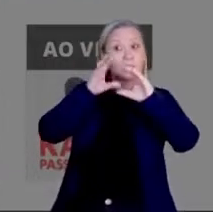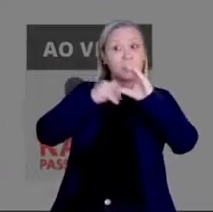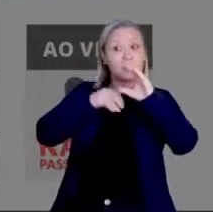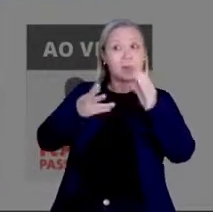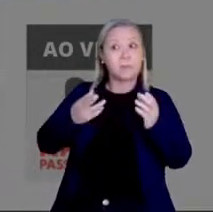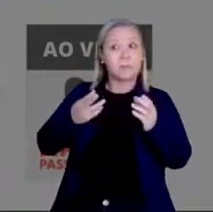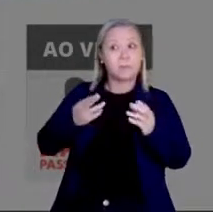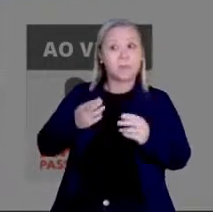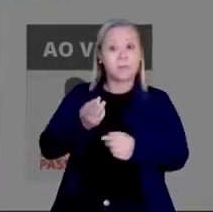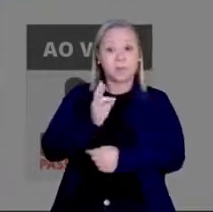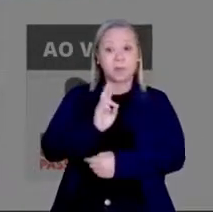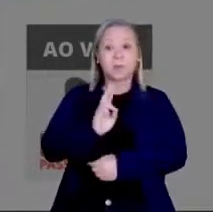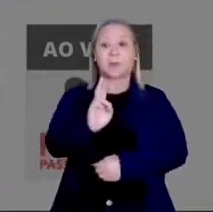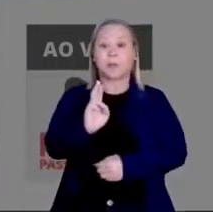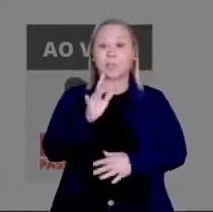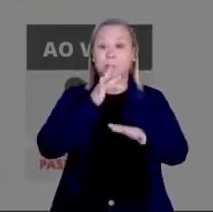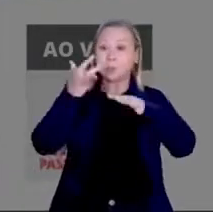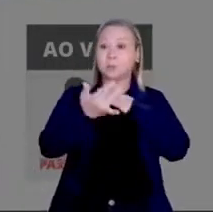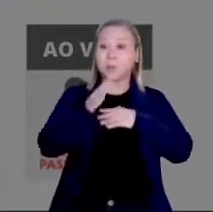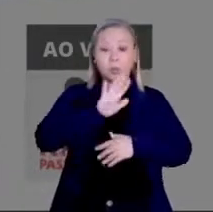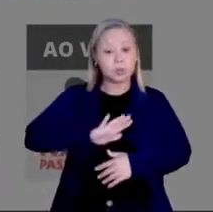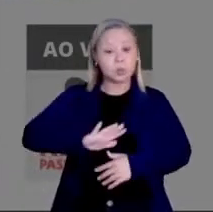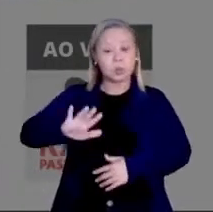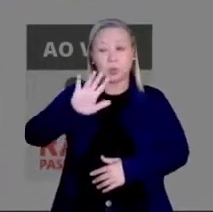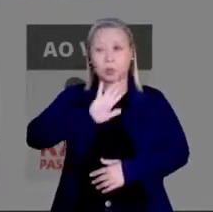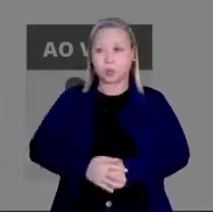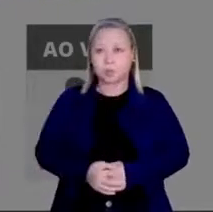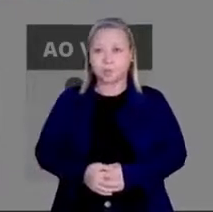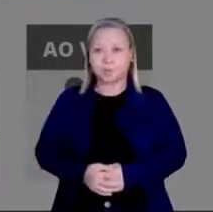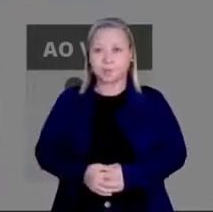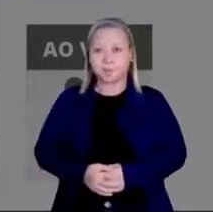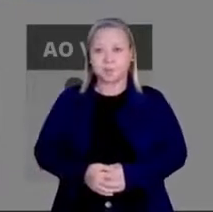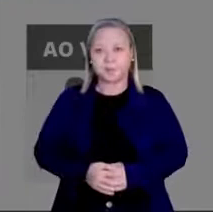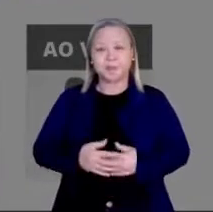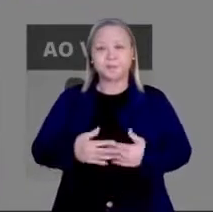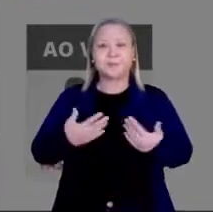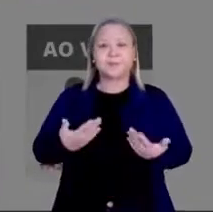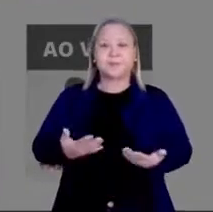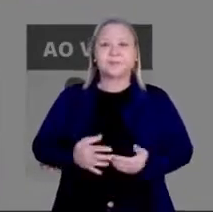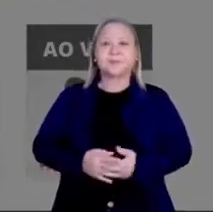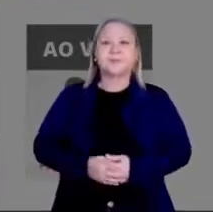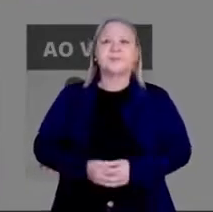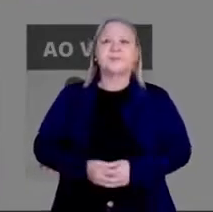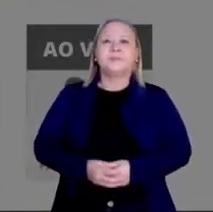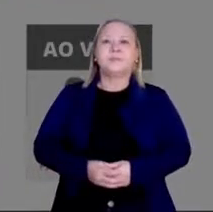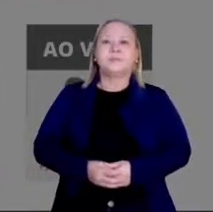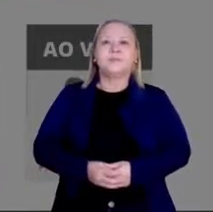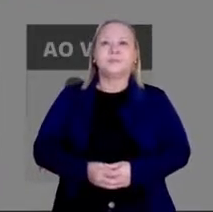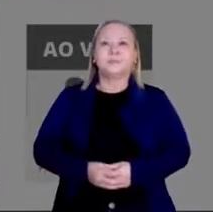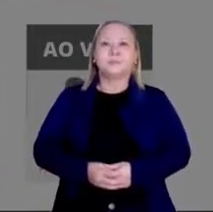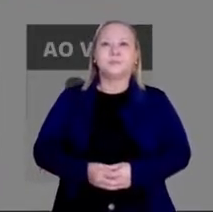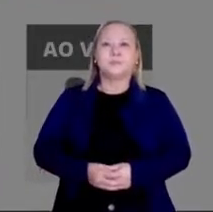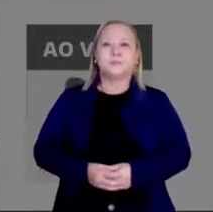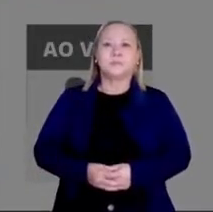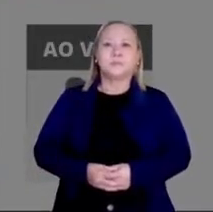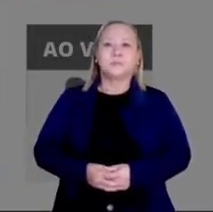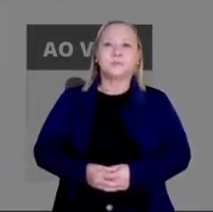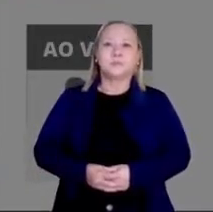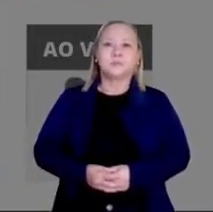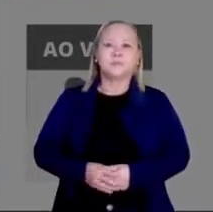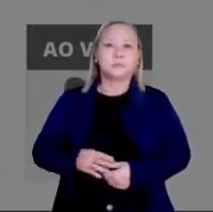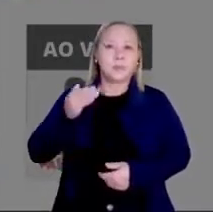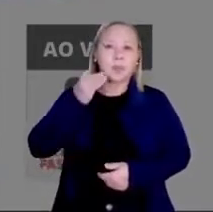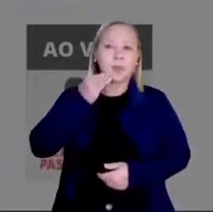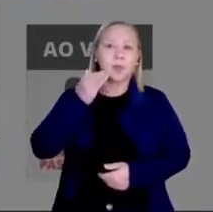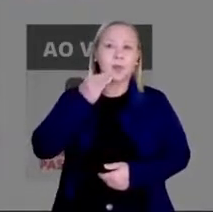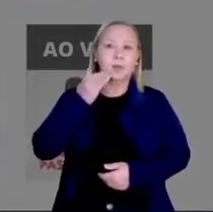muito e colocar os institutos federais e as universidades federais em todo o Brasil, seja à distância e